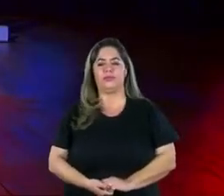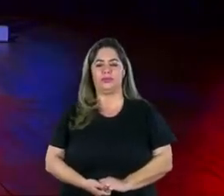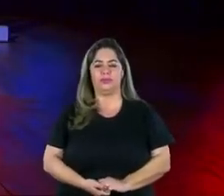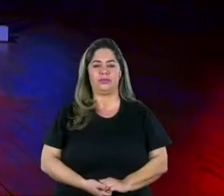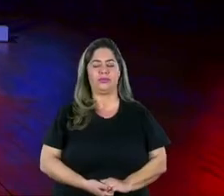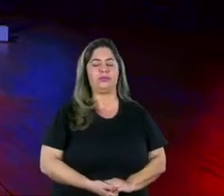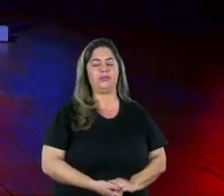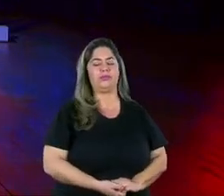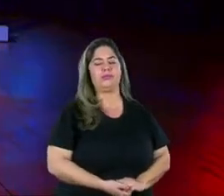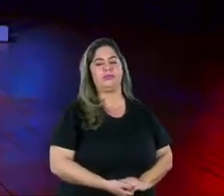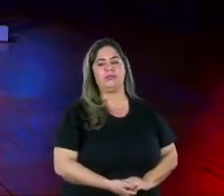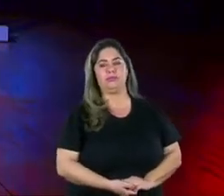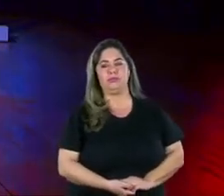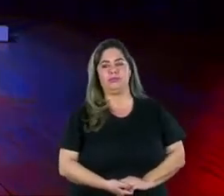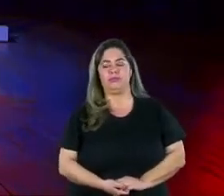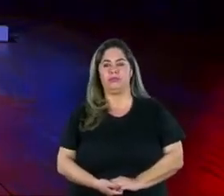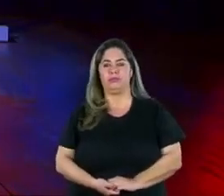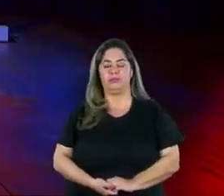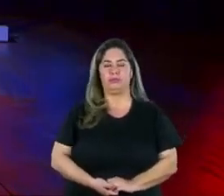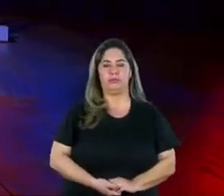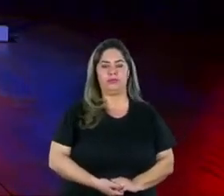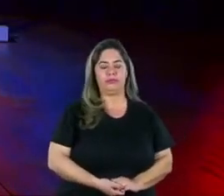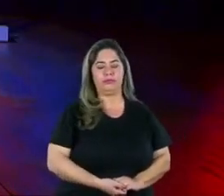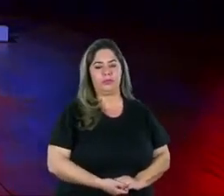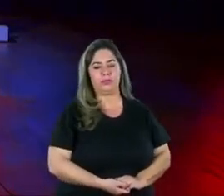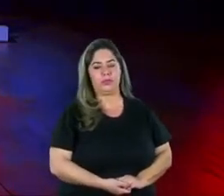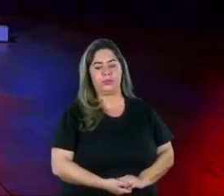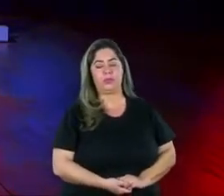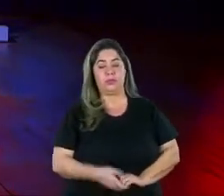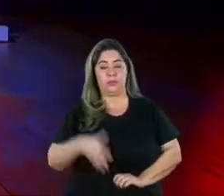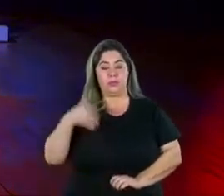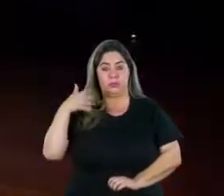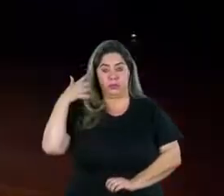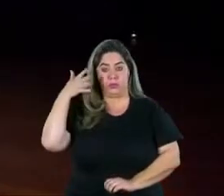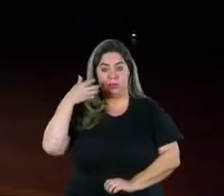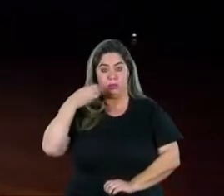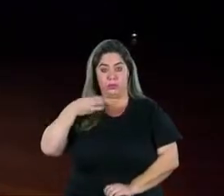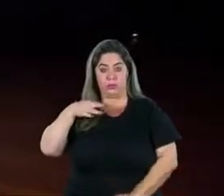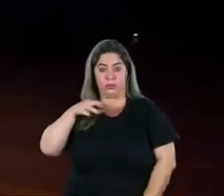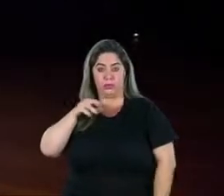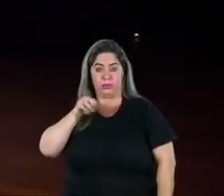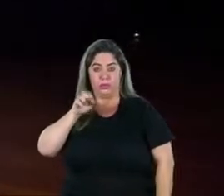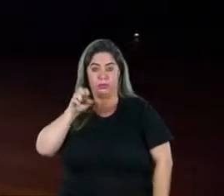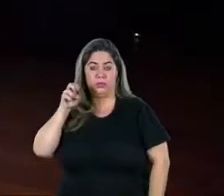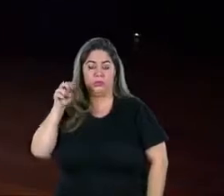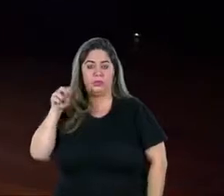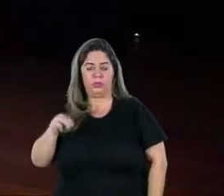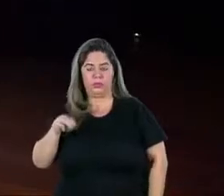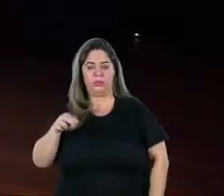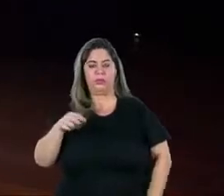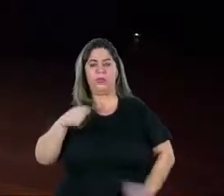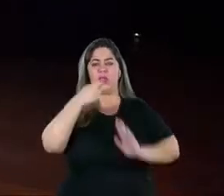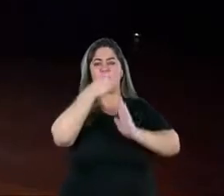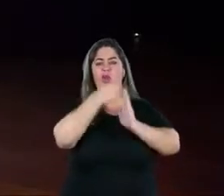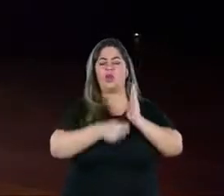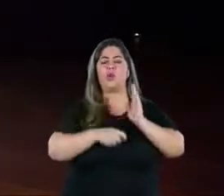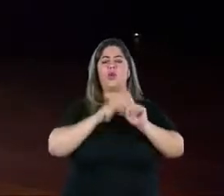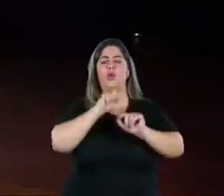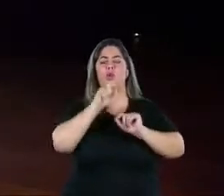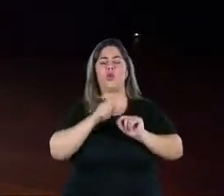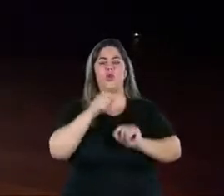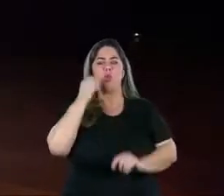Os pontos que essa palestra do Edgar Morin me levou foi a escrever um